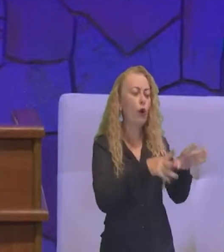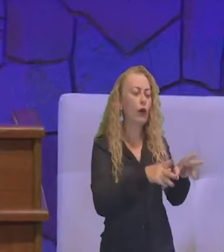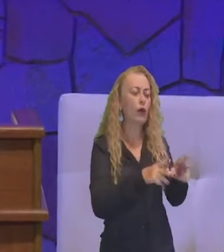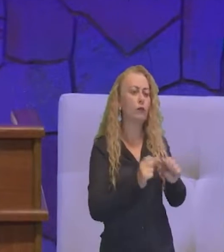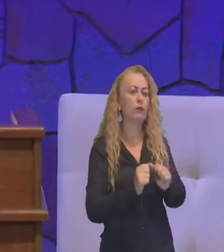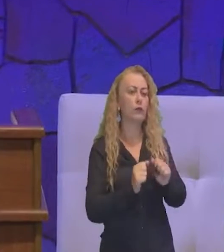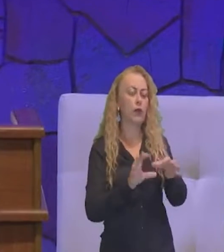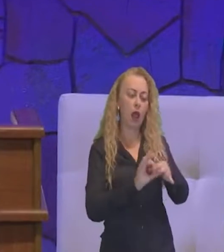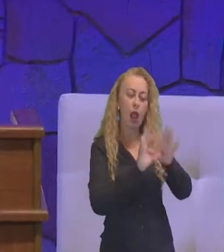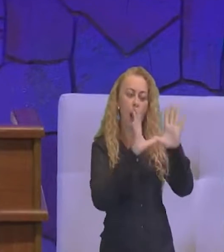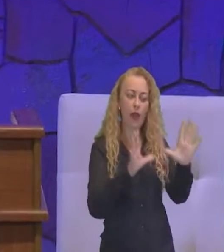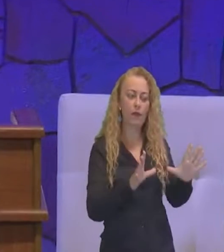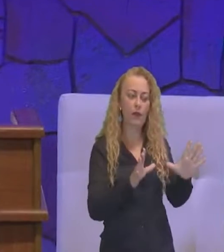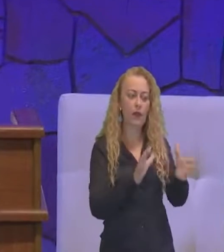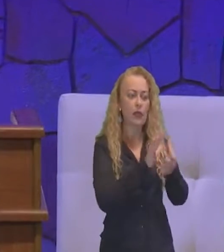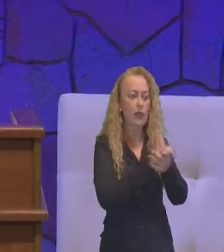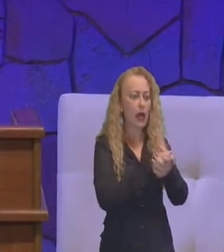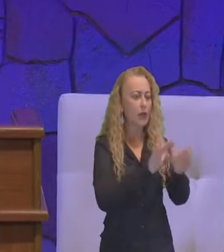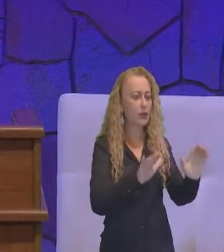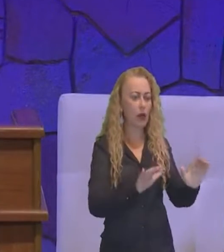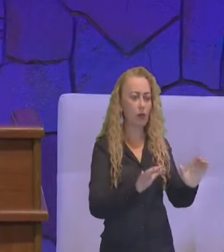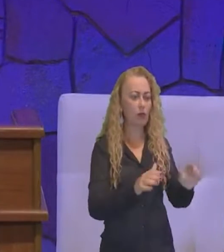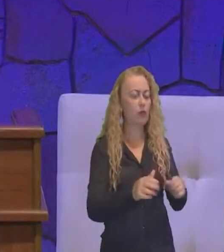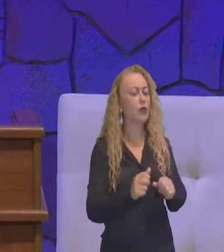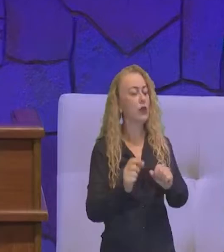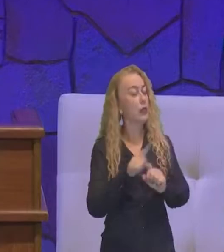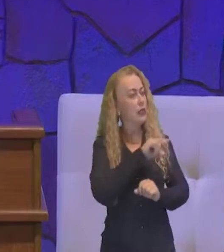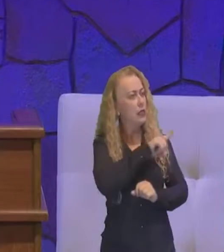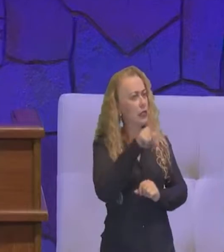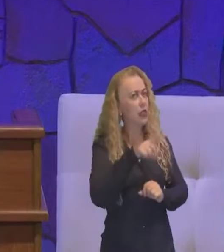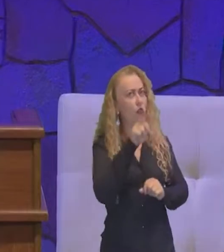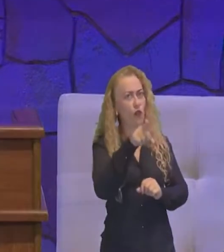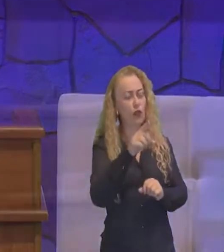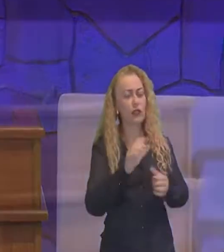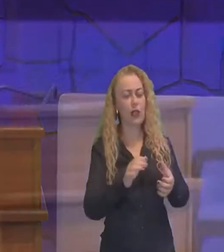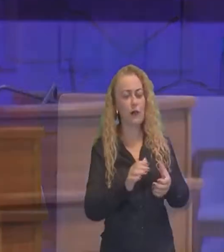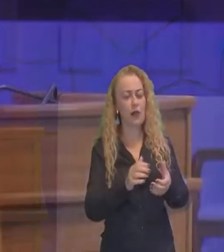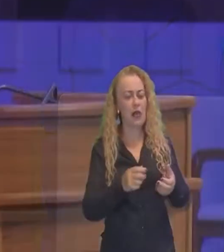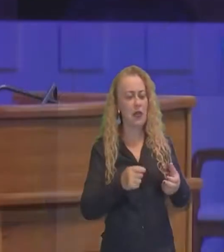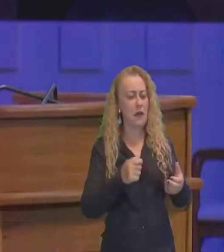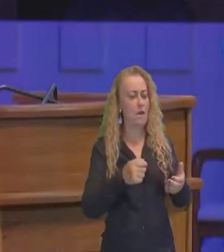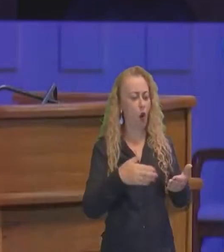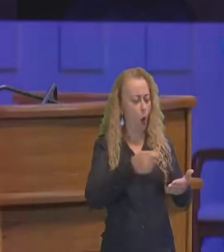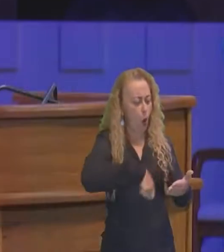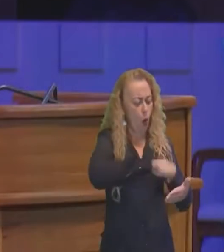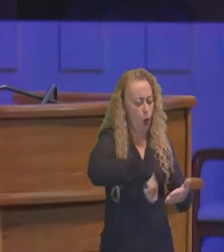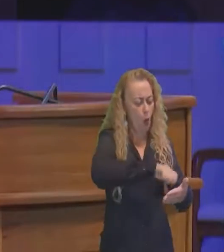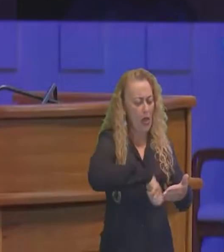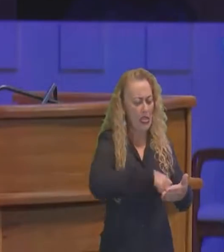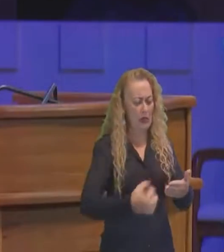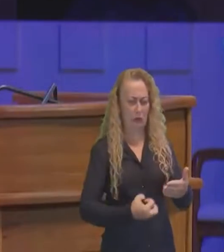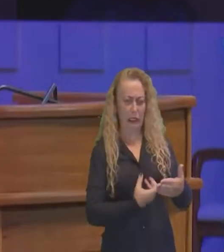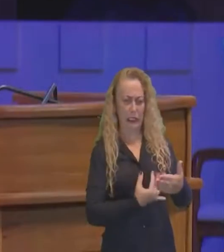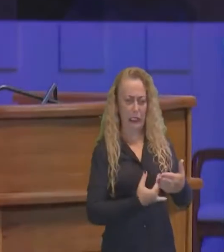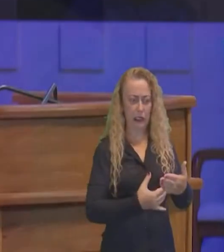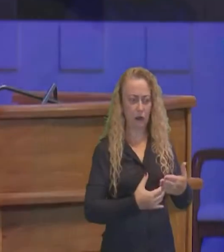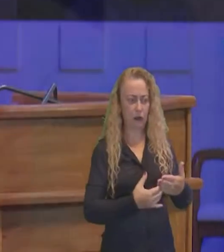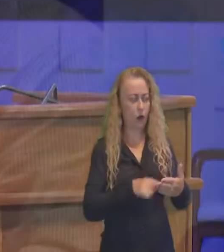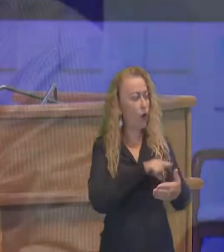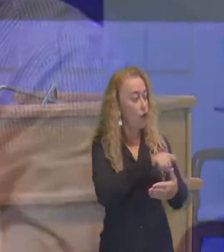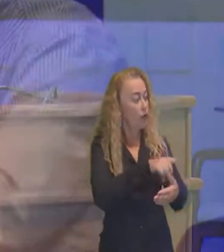para as irmãs terem uma ideia: se você deixasse queimar o frango, o marido poderia se separar de